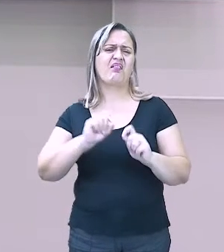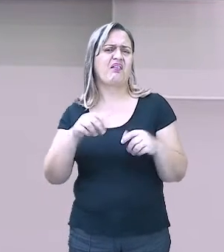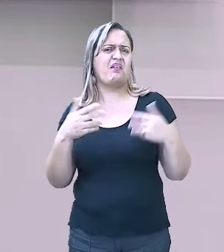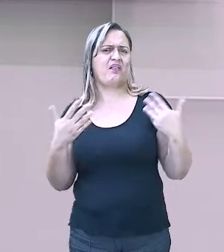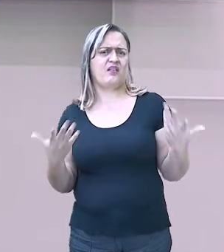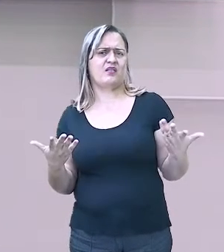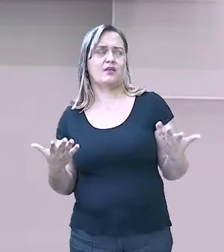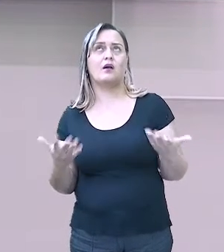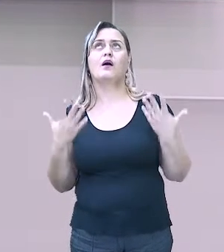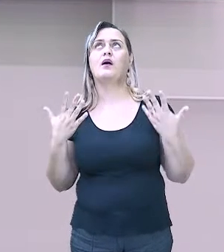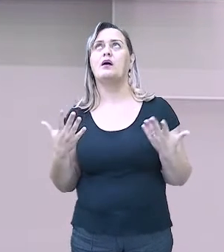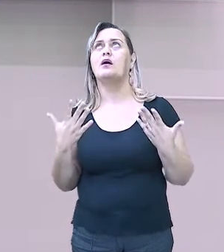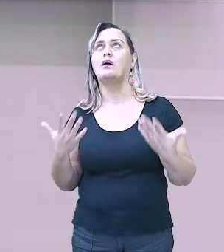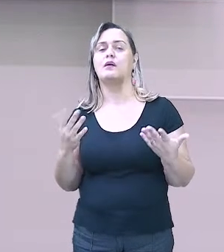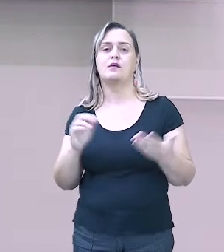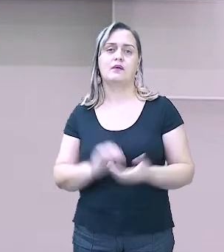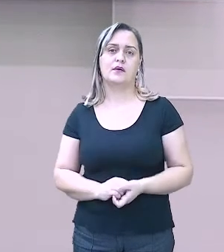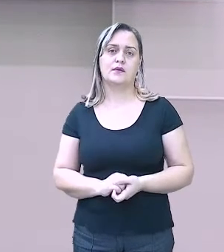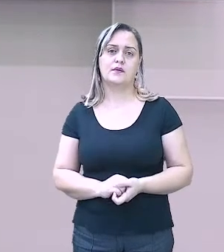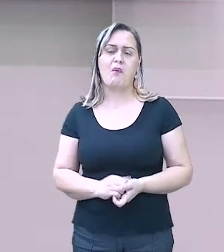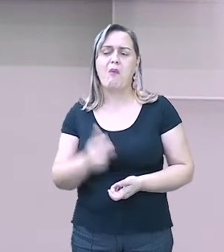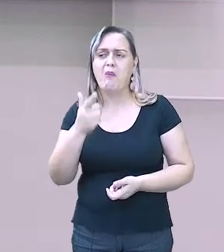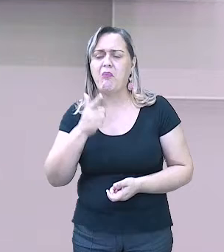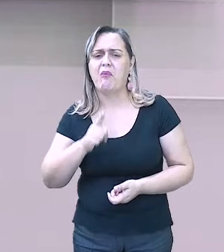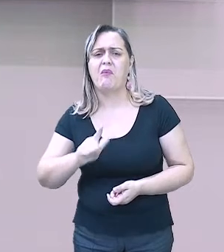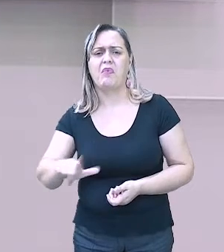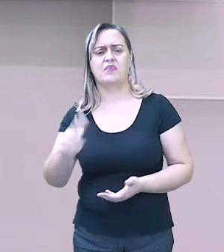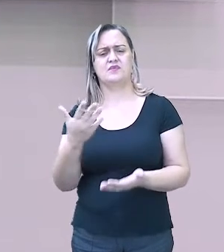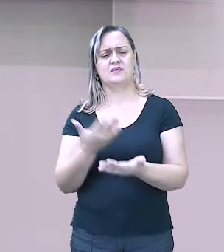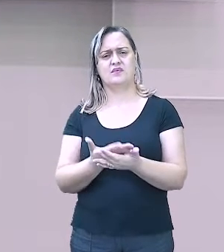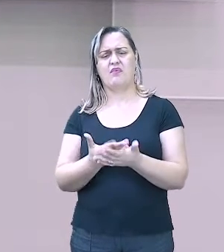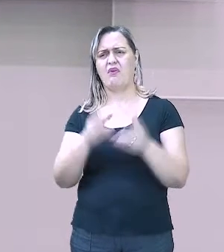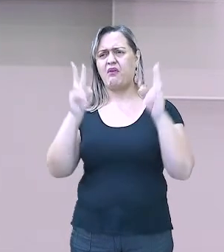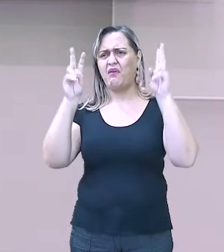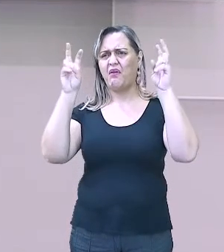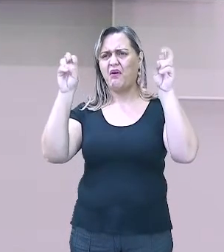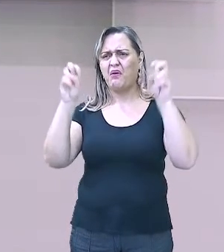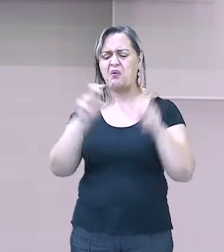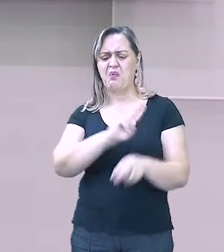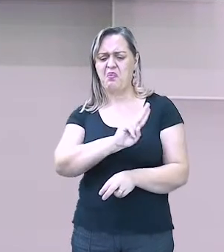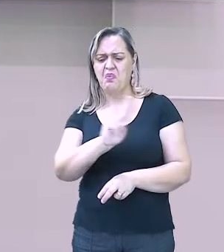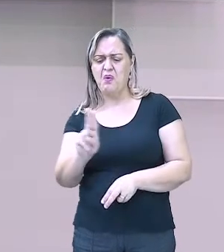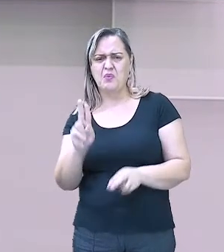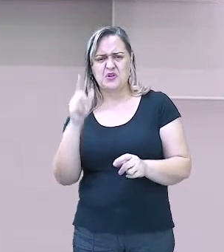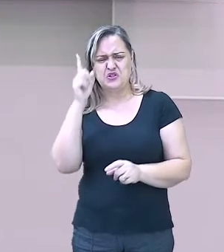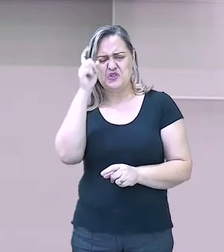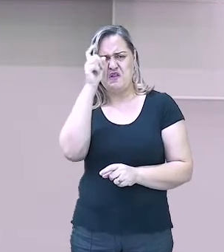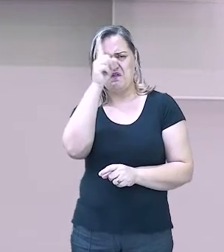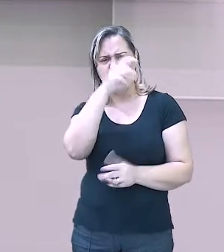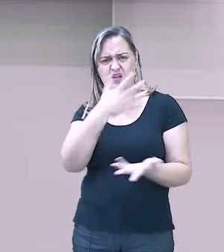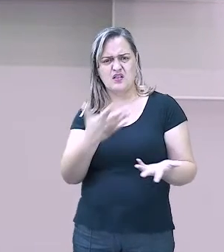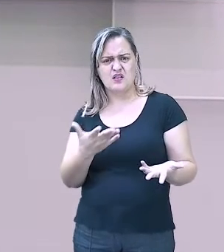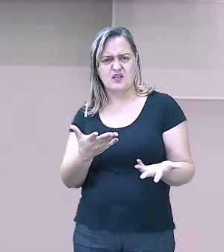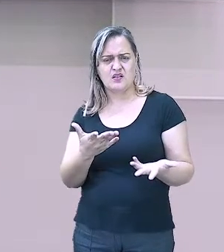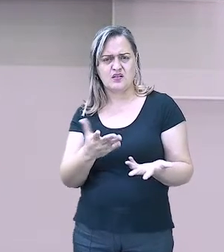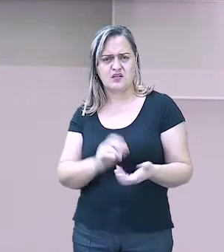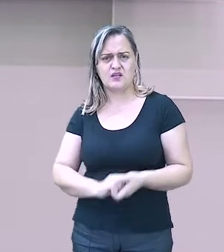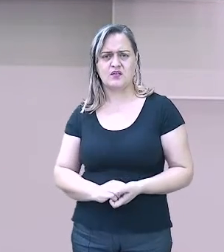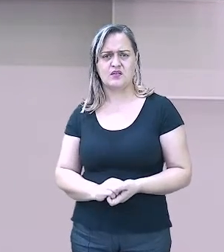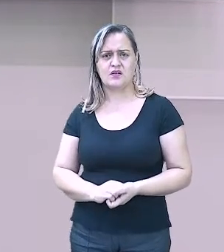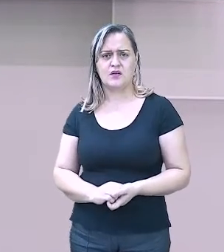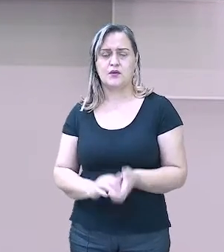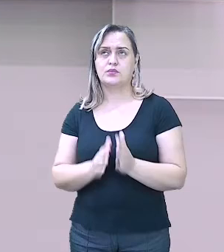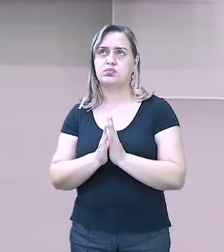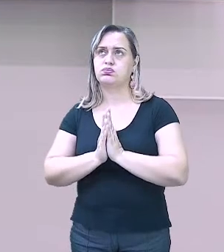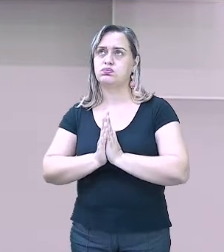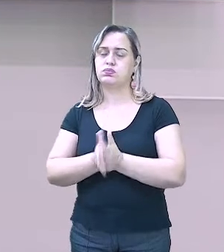Ó céus! Outro conteúdo com nome complicado? Ai, tomara que essa